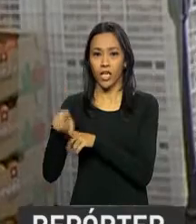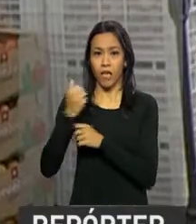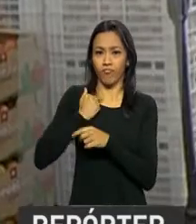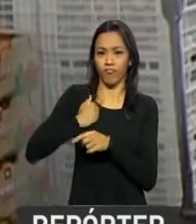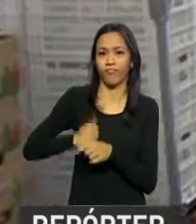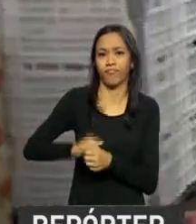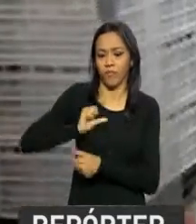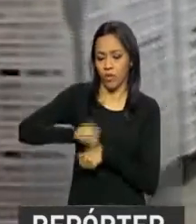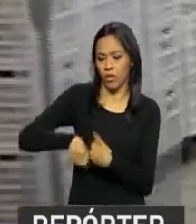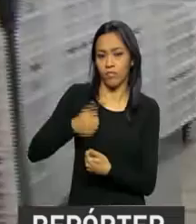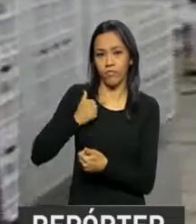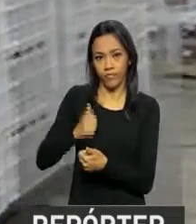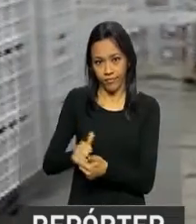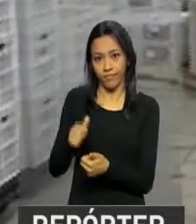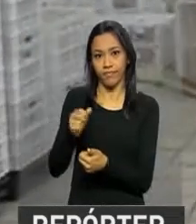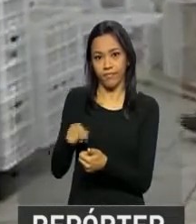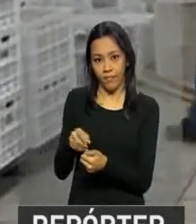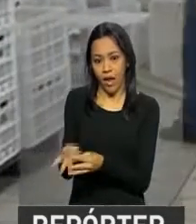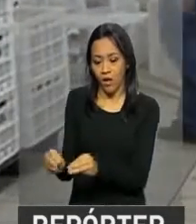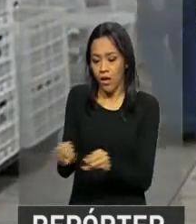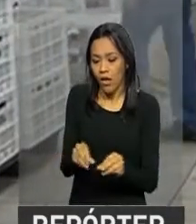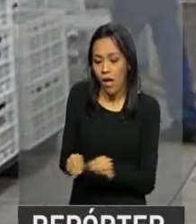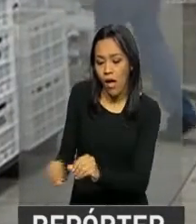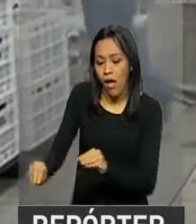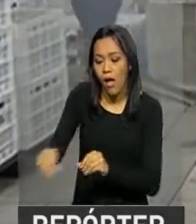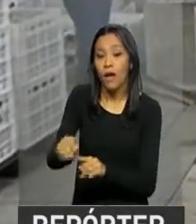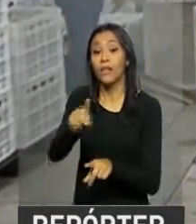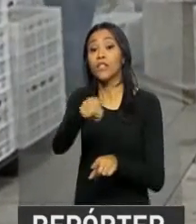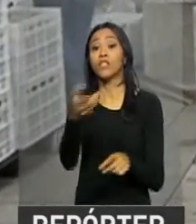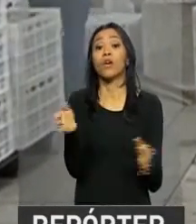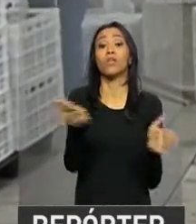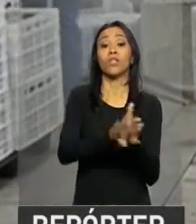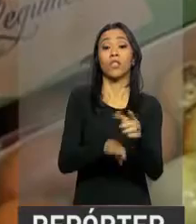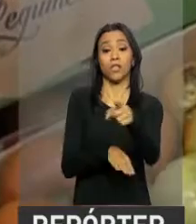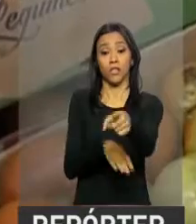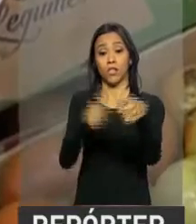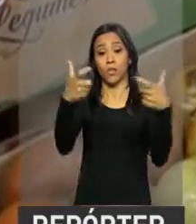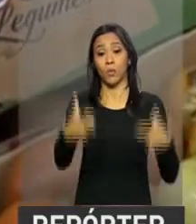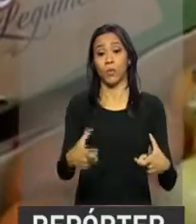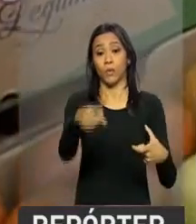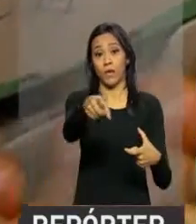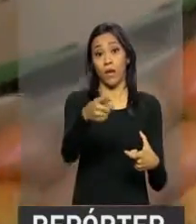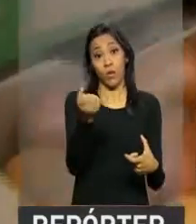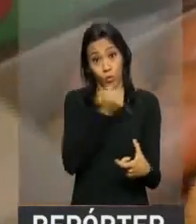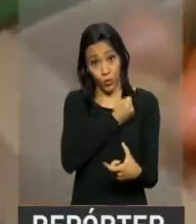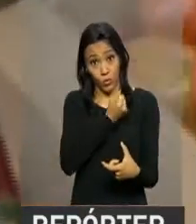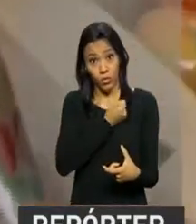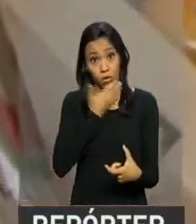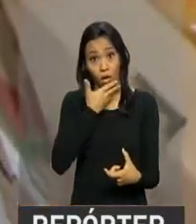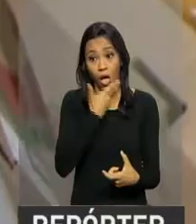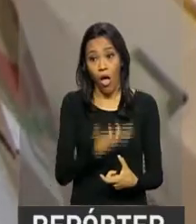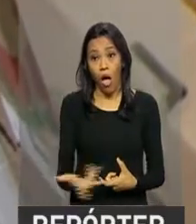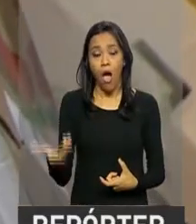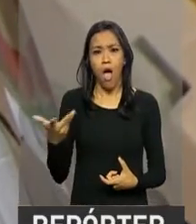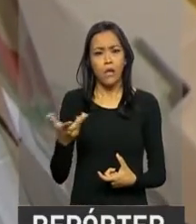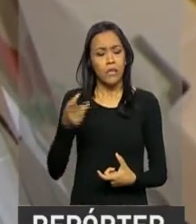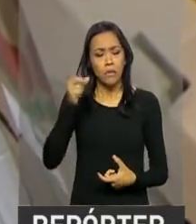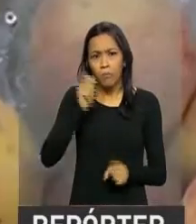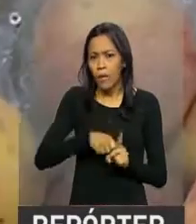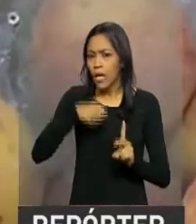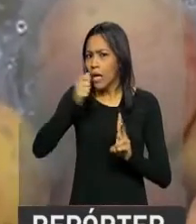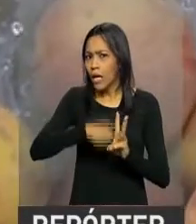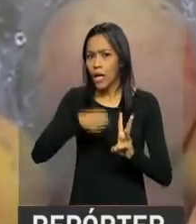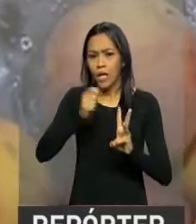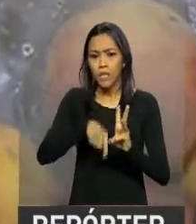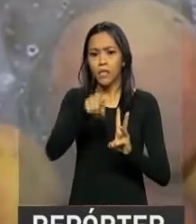e apenas 5% chegam aqui no banco de alimentos. E mesmo assim, os números impressionam. Todo mês, o